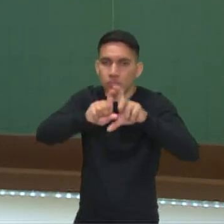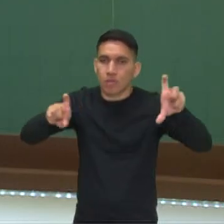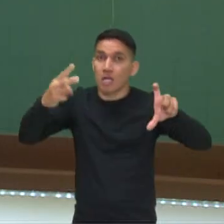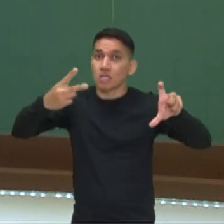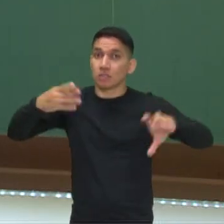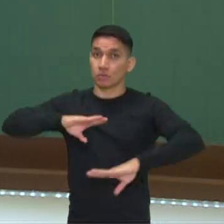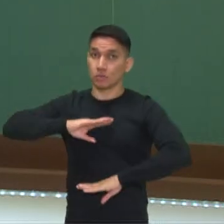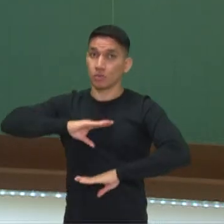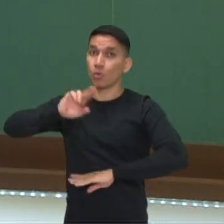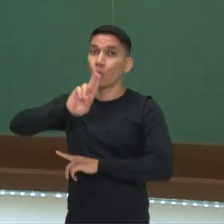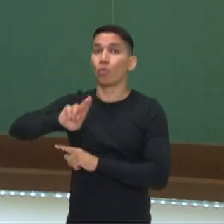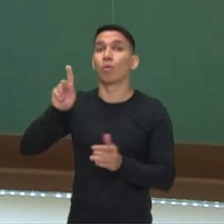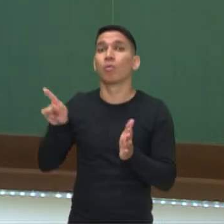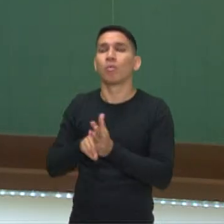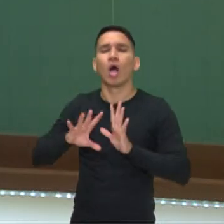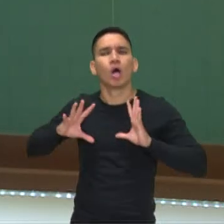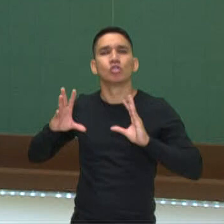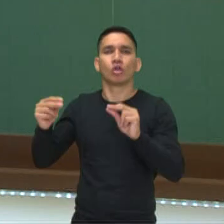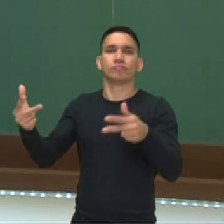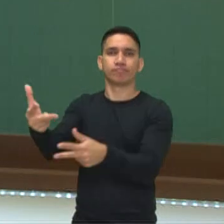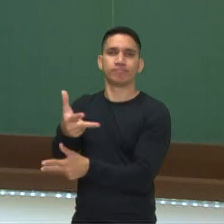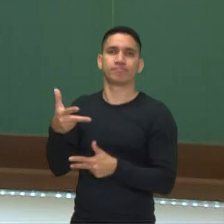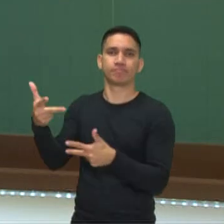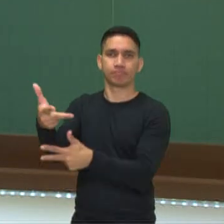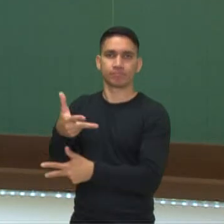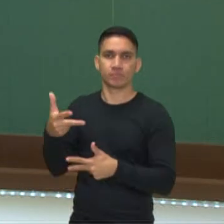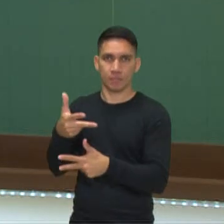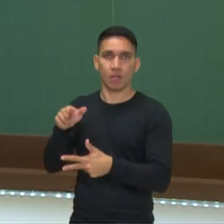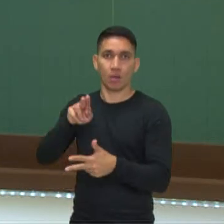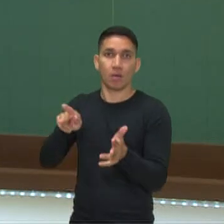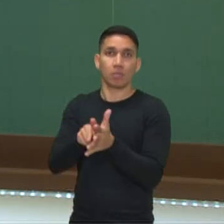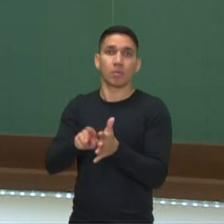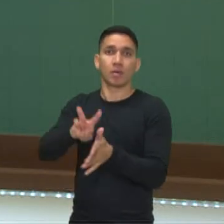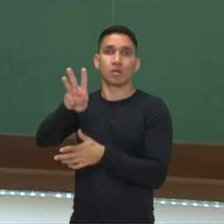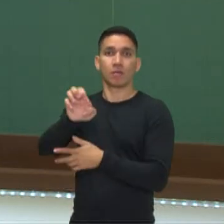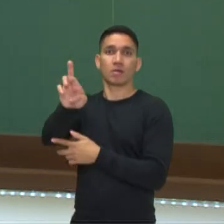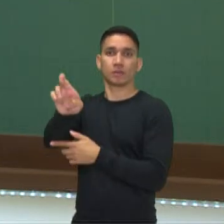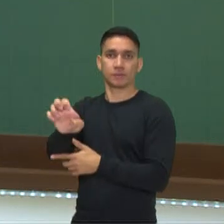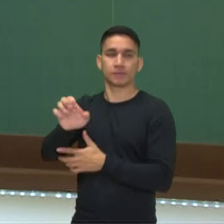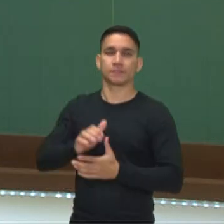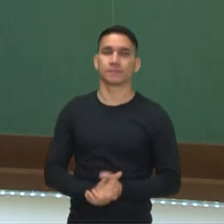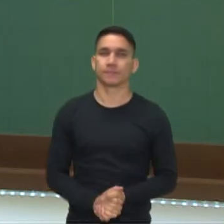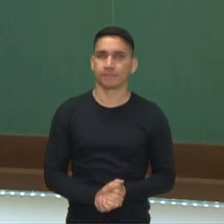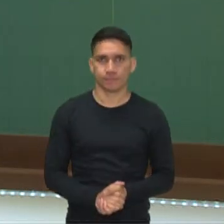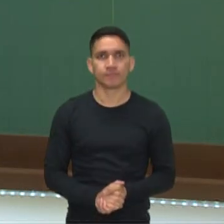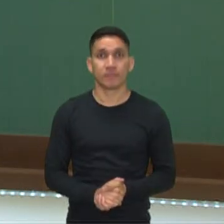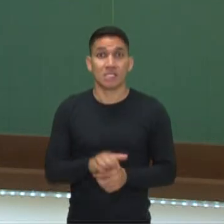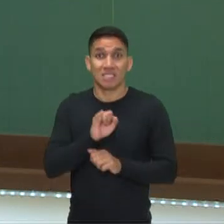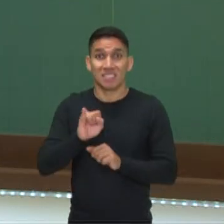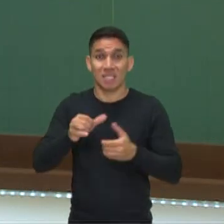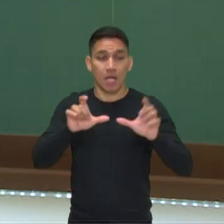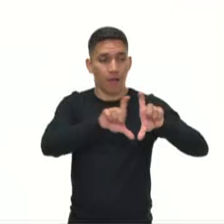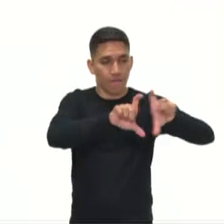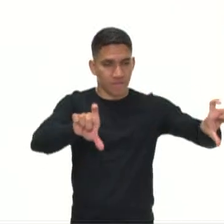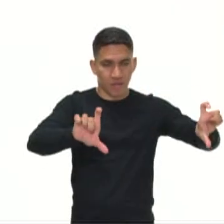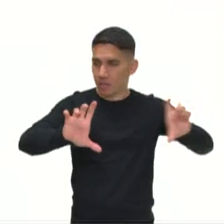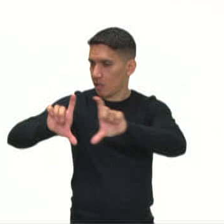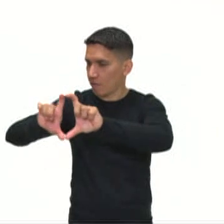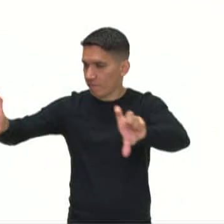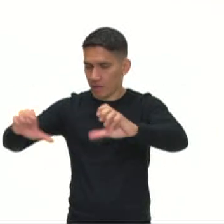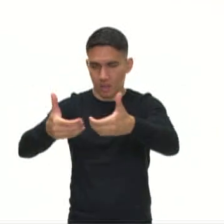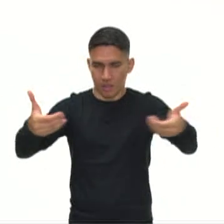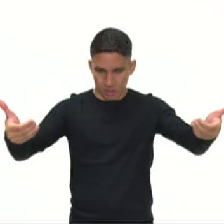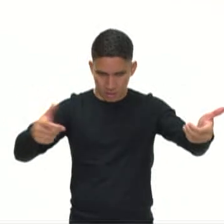segunda condicional, para todas as pessoas nós vamos usar o were. Se invertermos a posição das